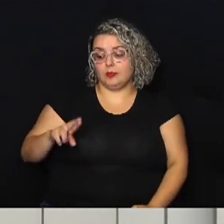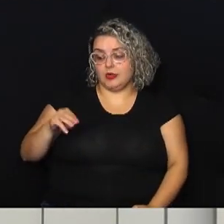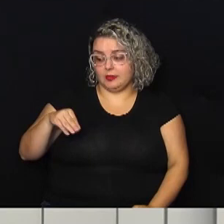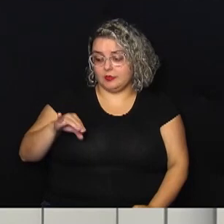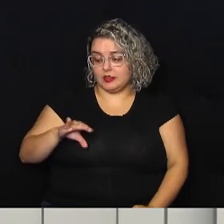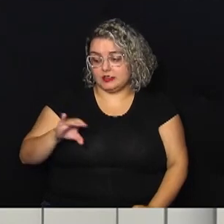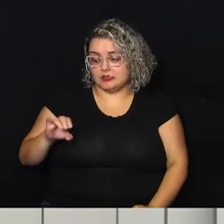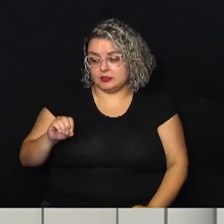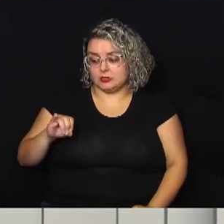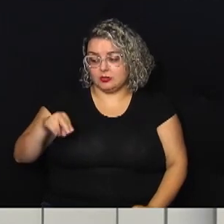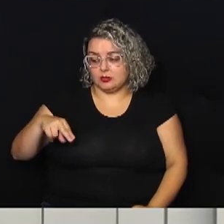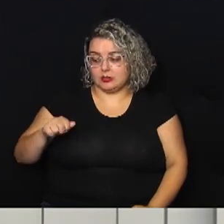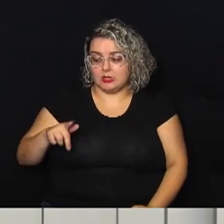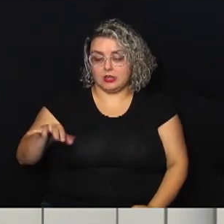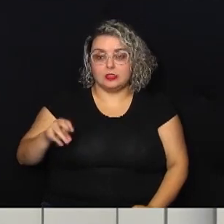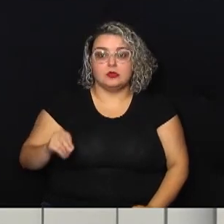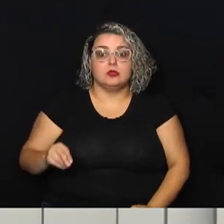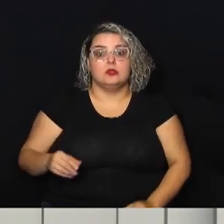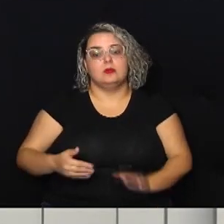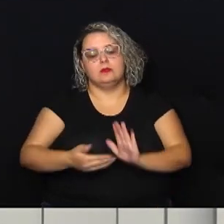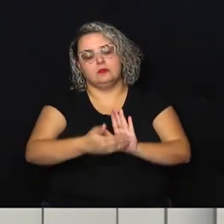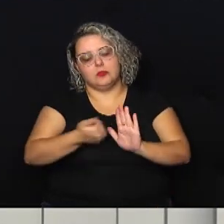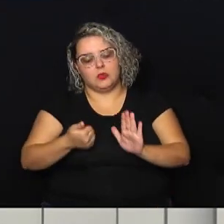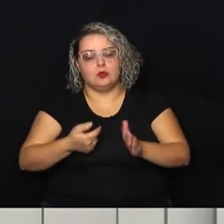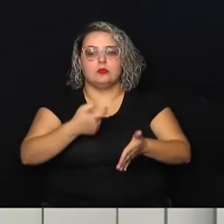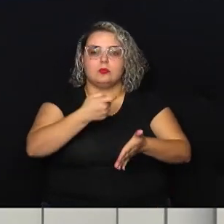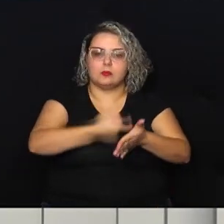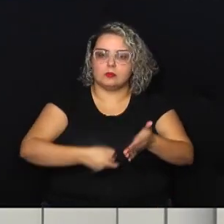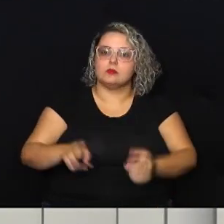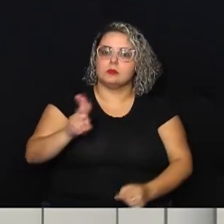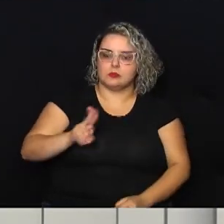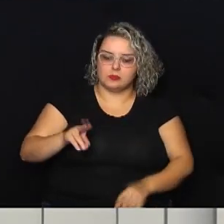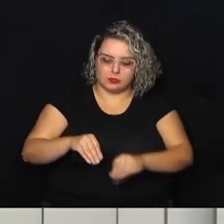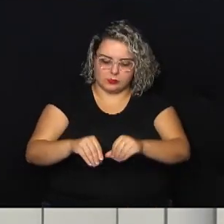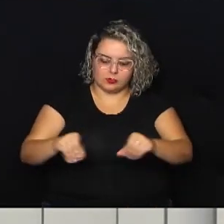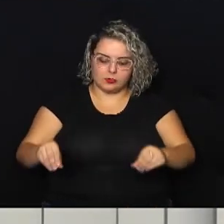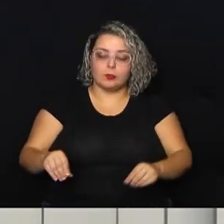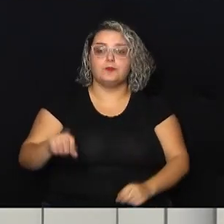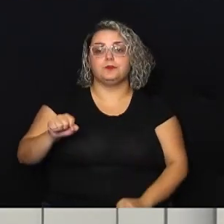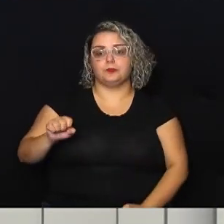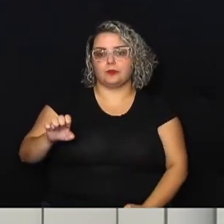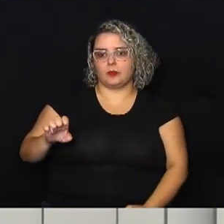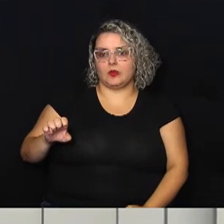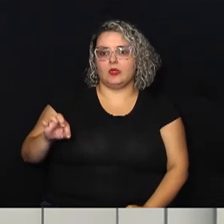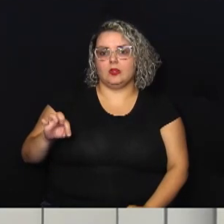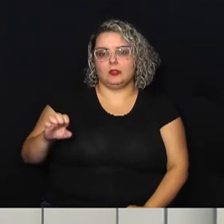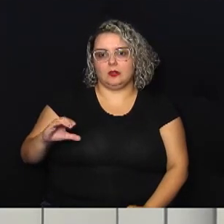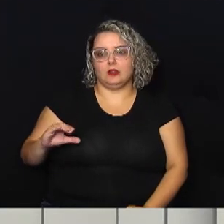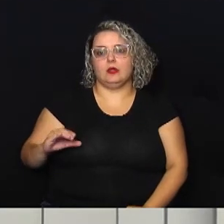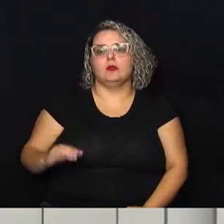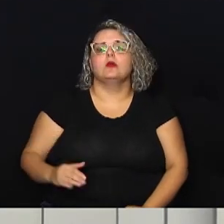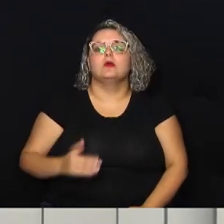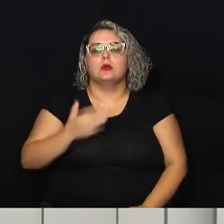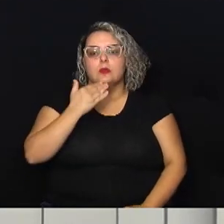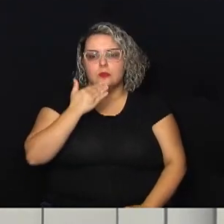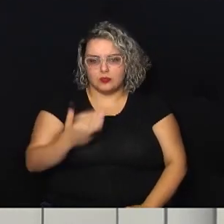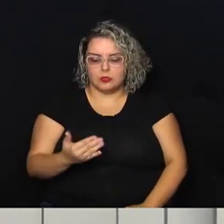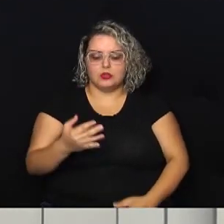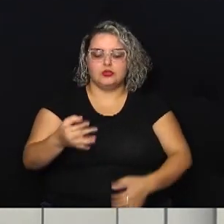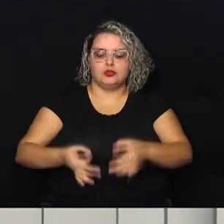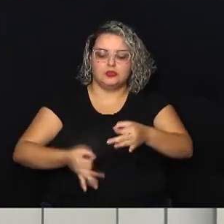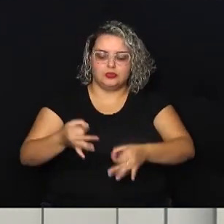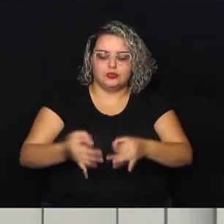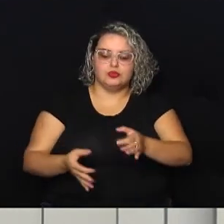Taquaral ficaram isentos de pagar a taxa de uso do solo para a CETEC, conforme um parecer jurídico